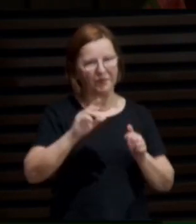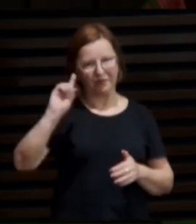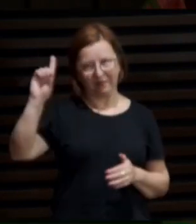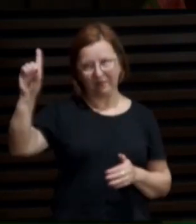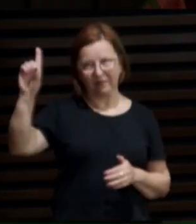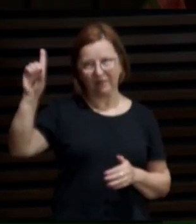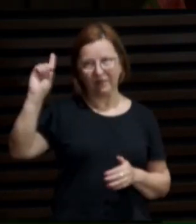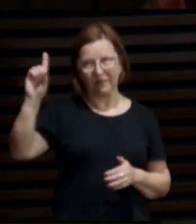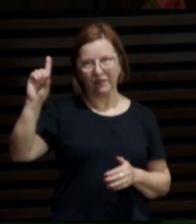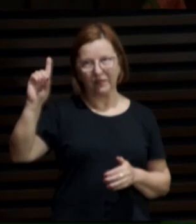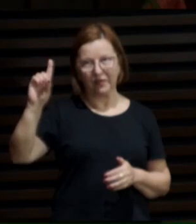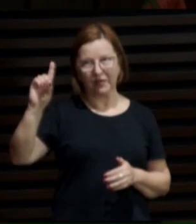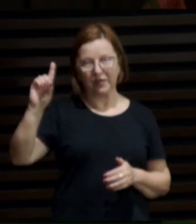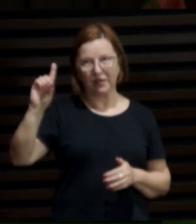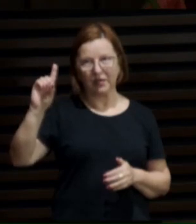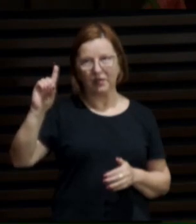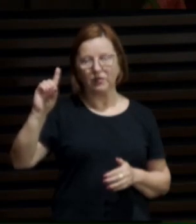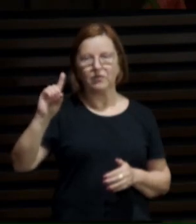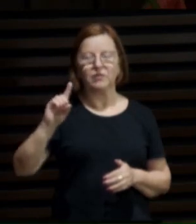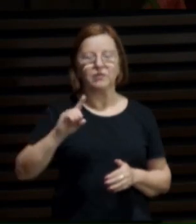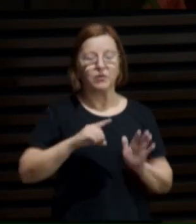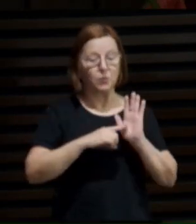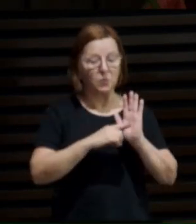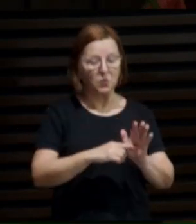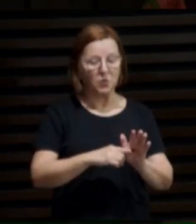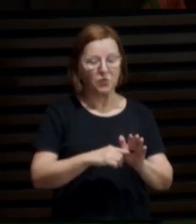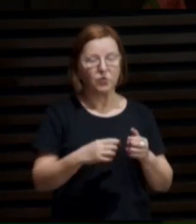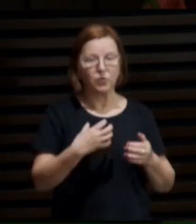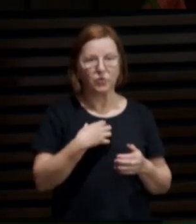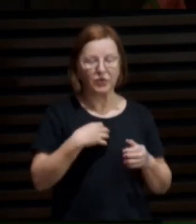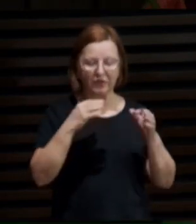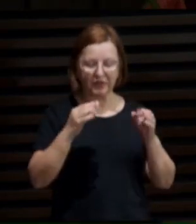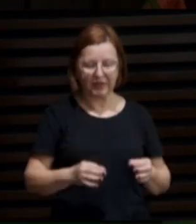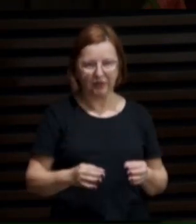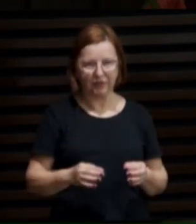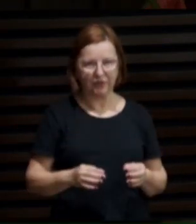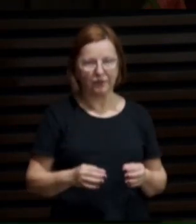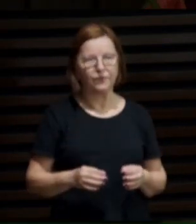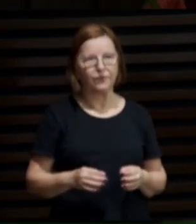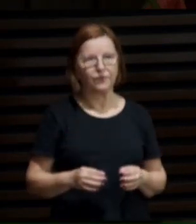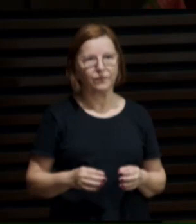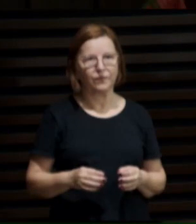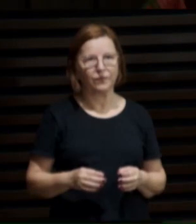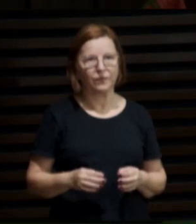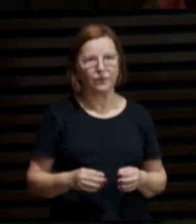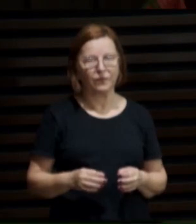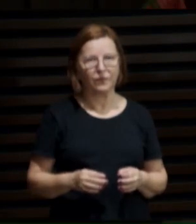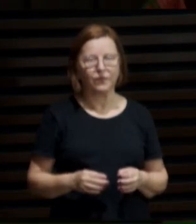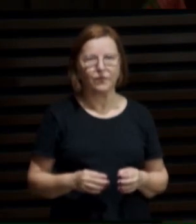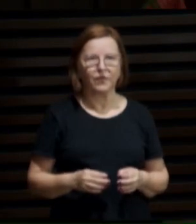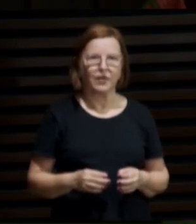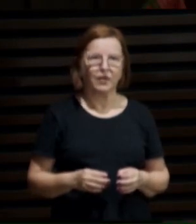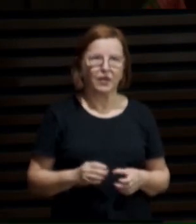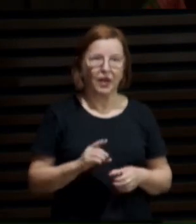o sistema perfeito, dizendo assim, a oferta deve ser apresentada, deve ser constante e é por meio de